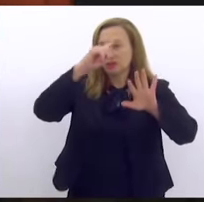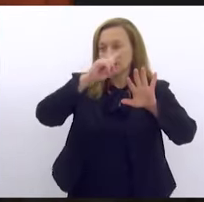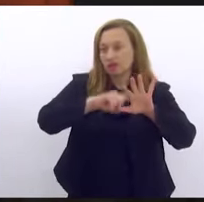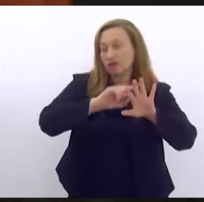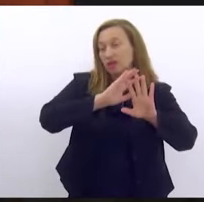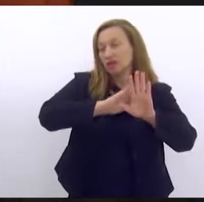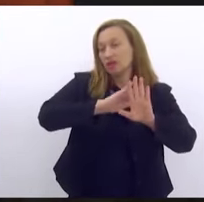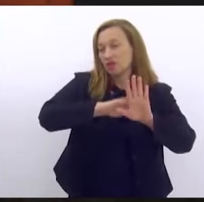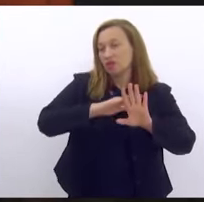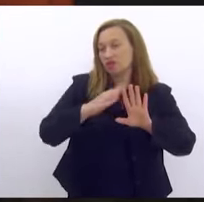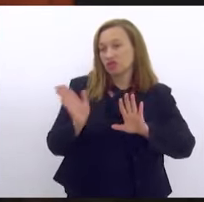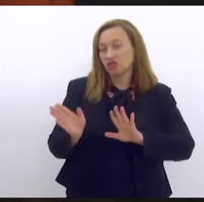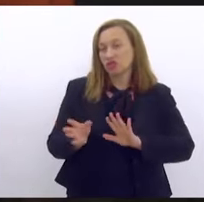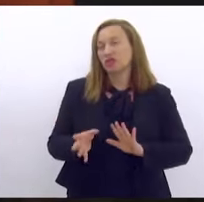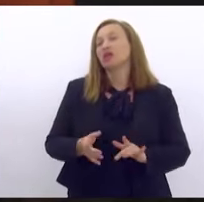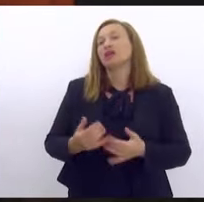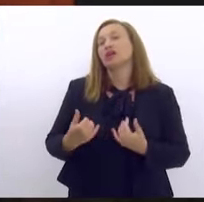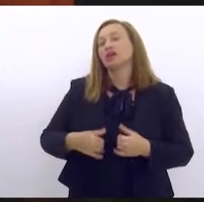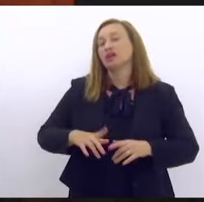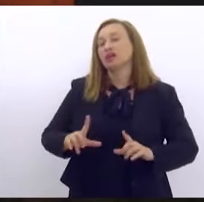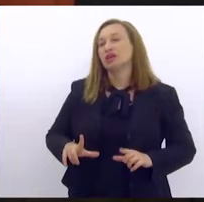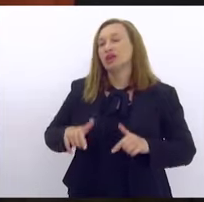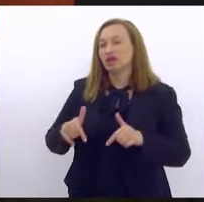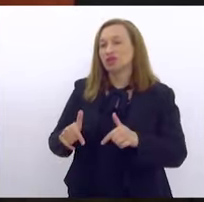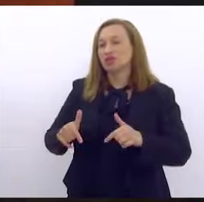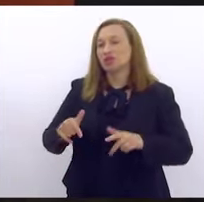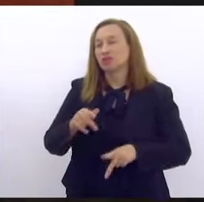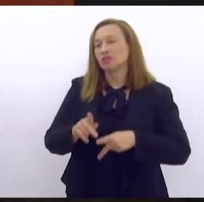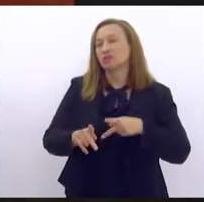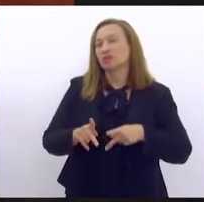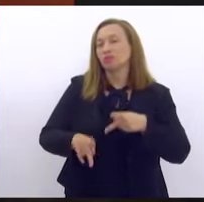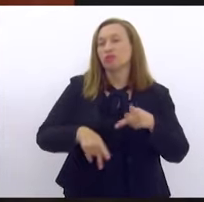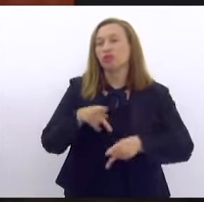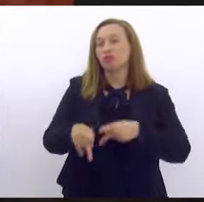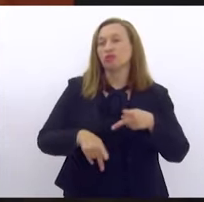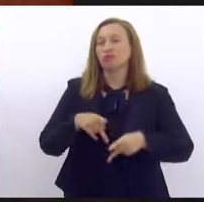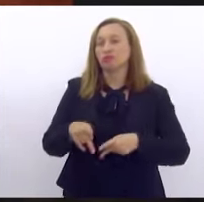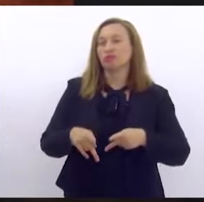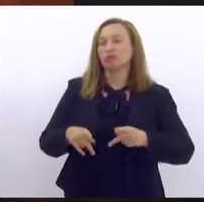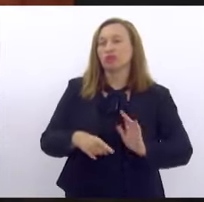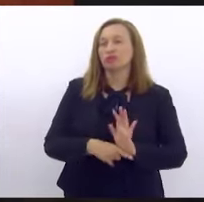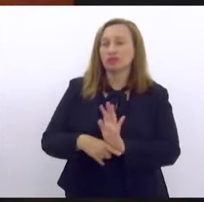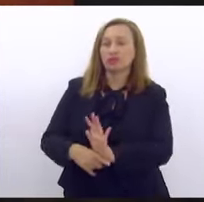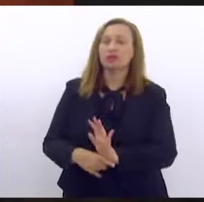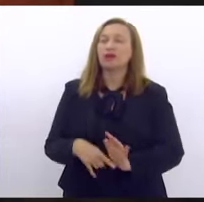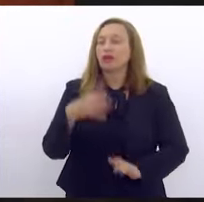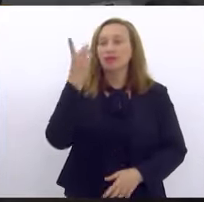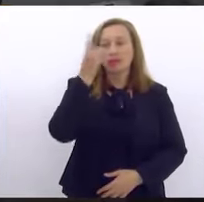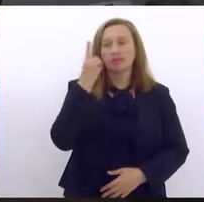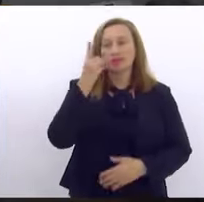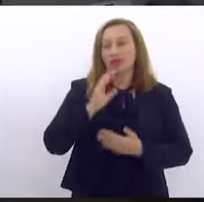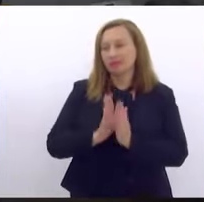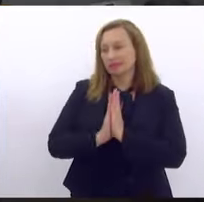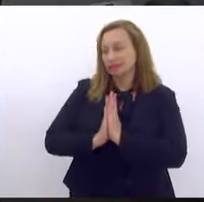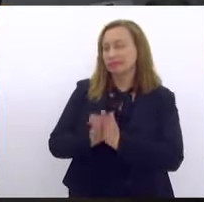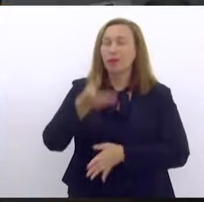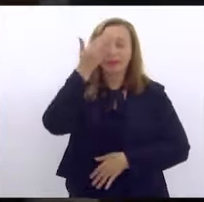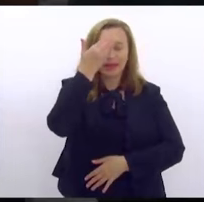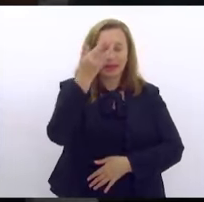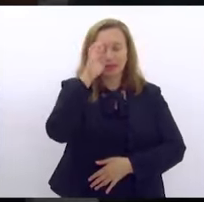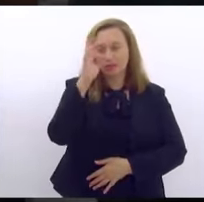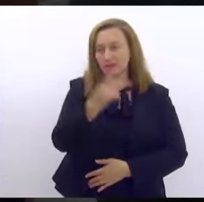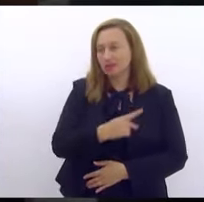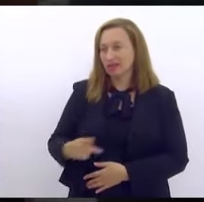Então, muito obrigado a todos aqui mais uma vez pela aprovação desse projeto tão justo. Deputada, por favor. Obrigada,